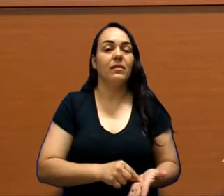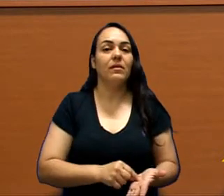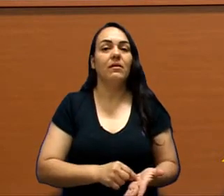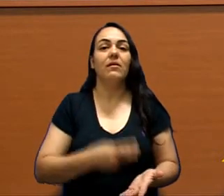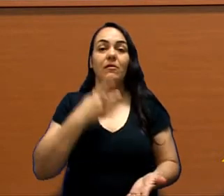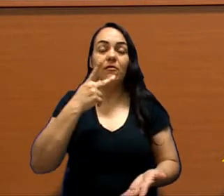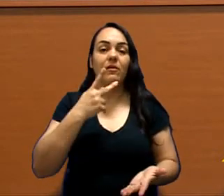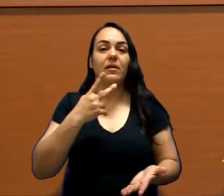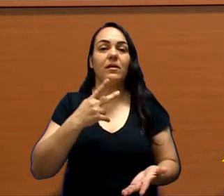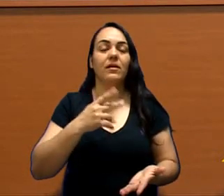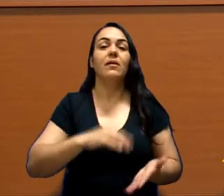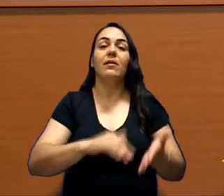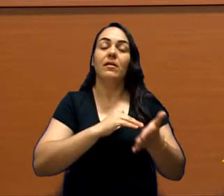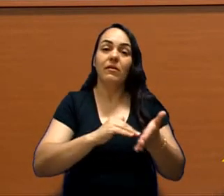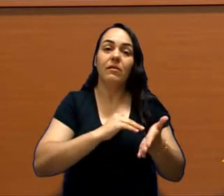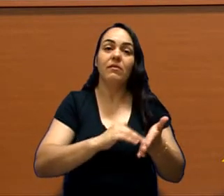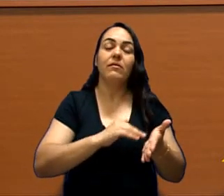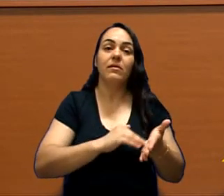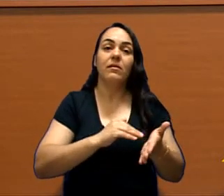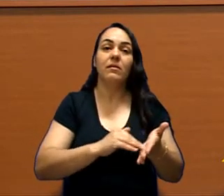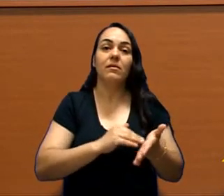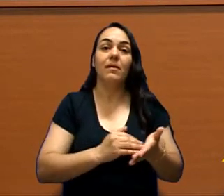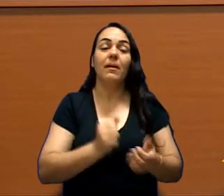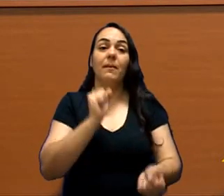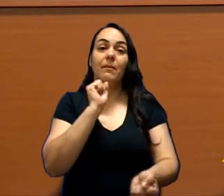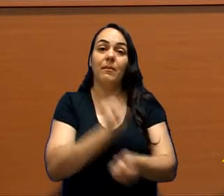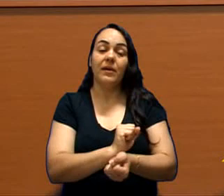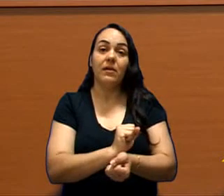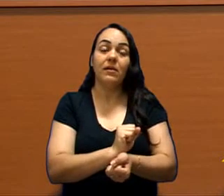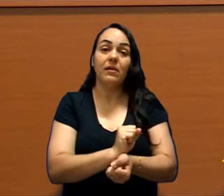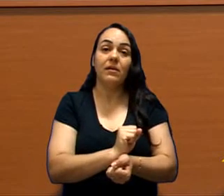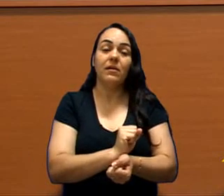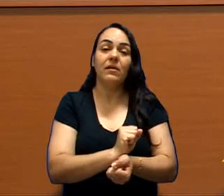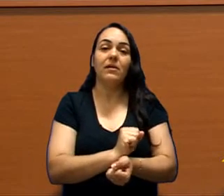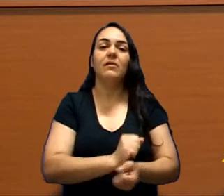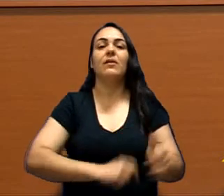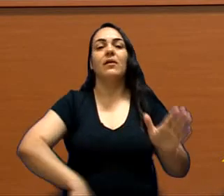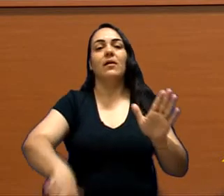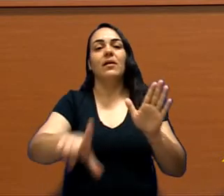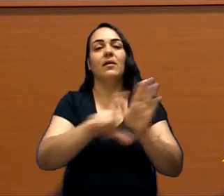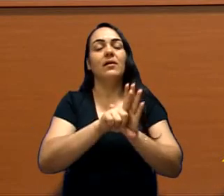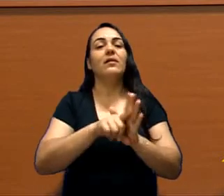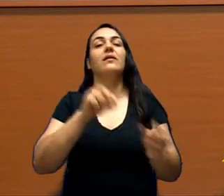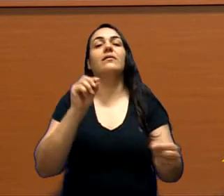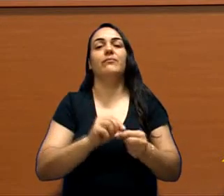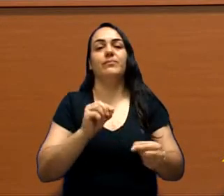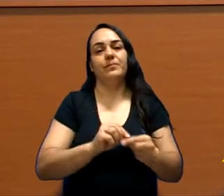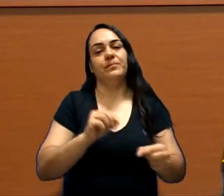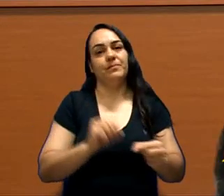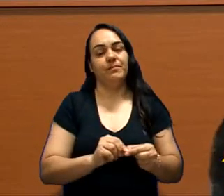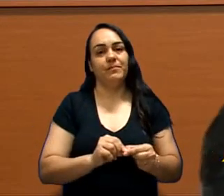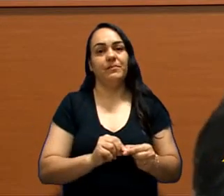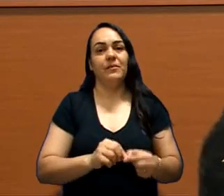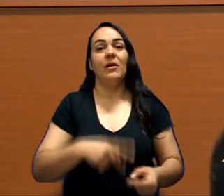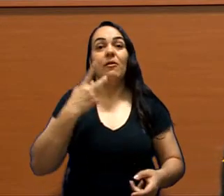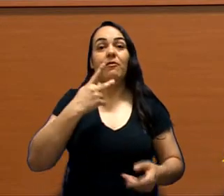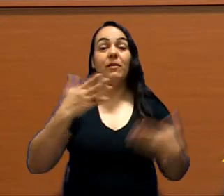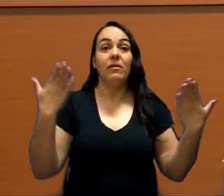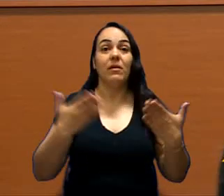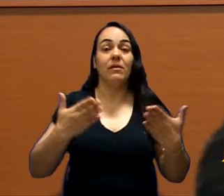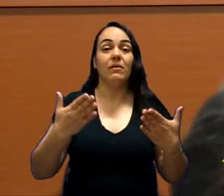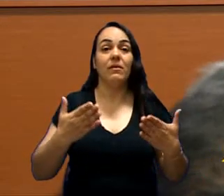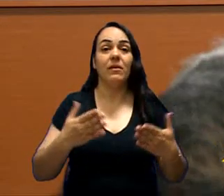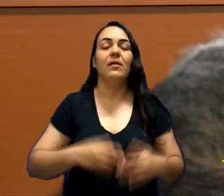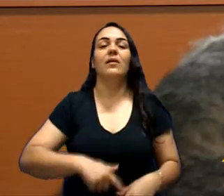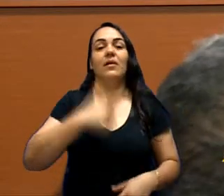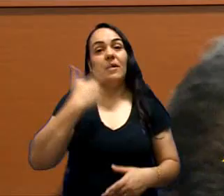que a secretaria vetou a lei que é dela mesma. Ai, senhor da glória. É isso que eu falei país. Agora. A coisa mais